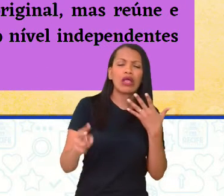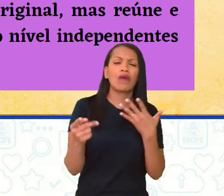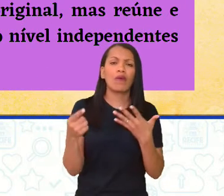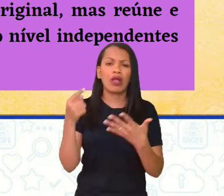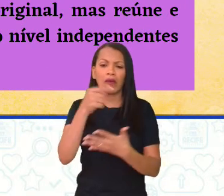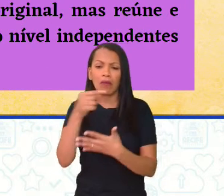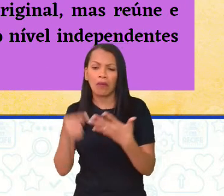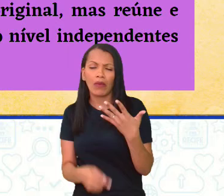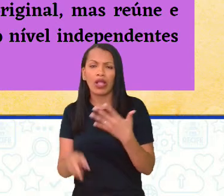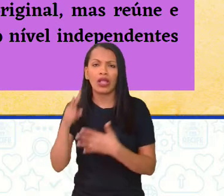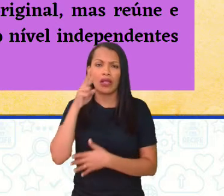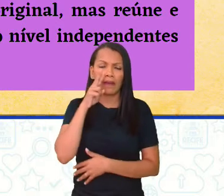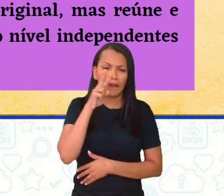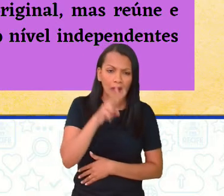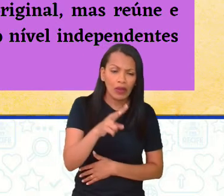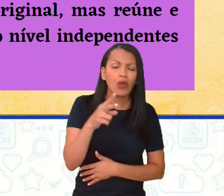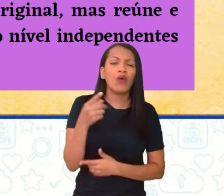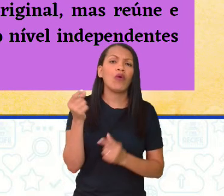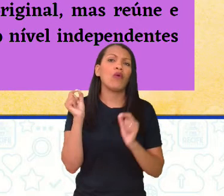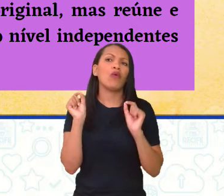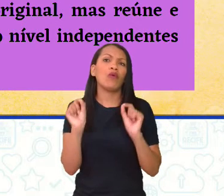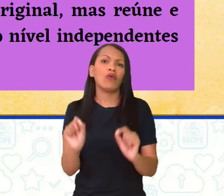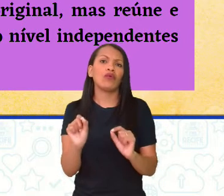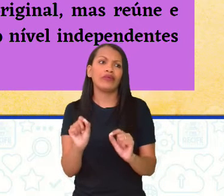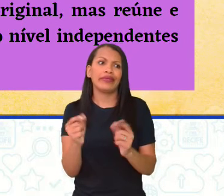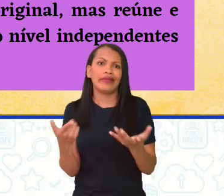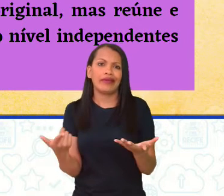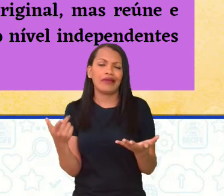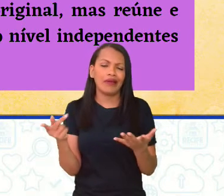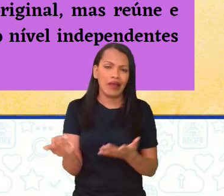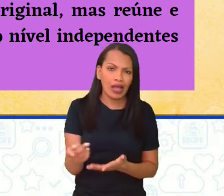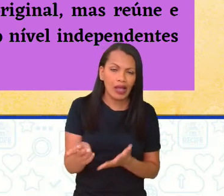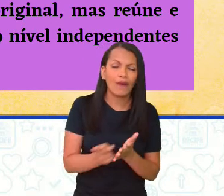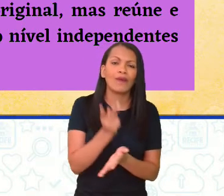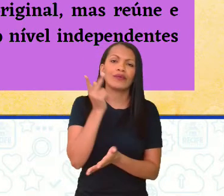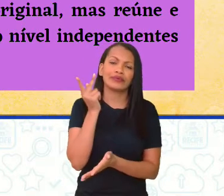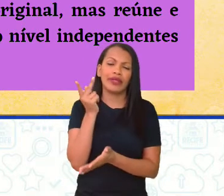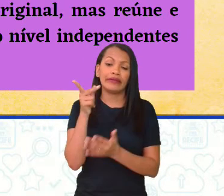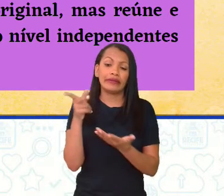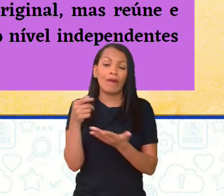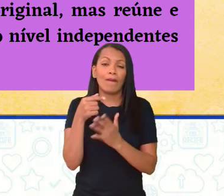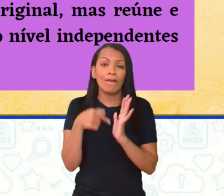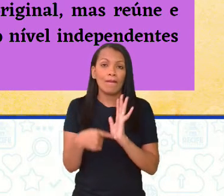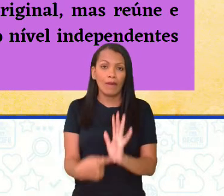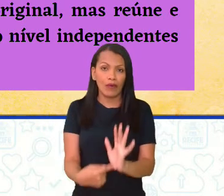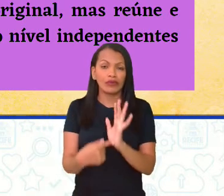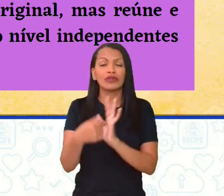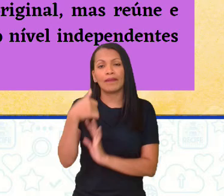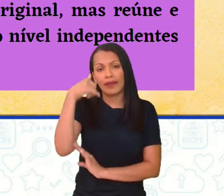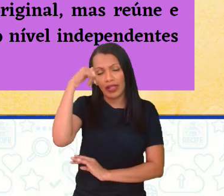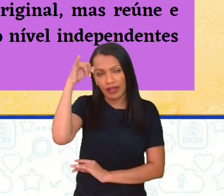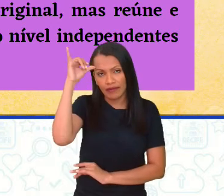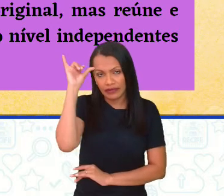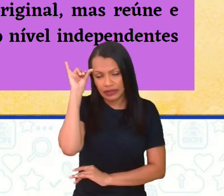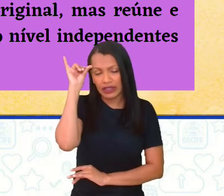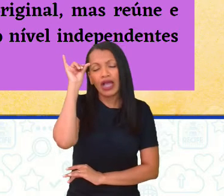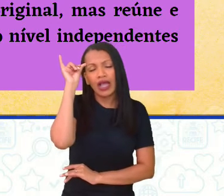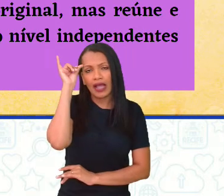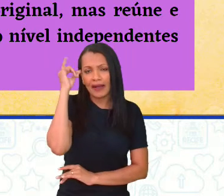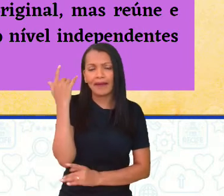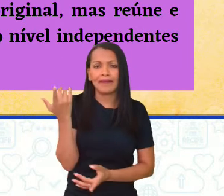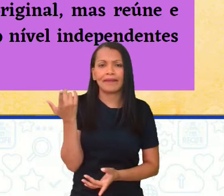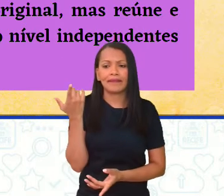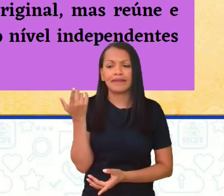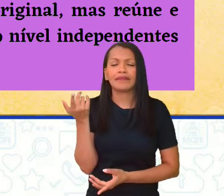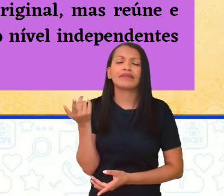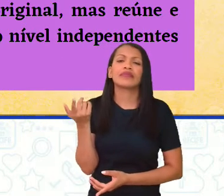para a humanidade e o meio ambiente, e sugerindo maneiras de combater os problemas. O IPCC não